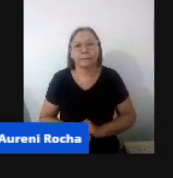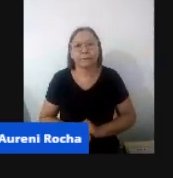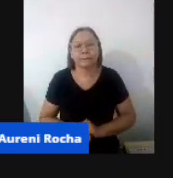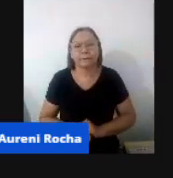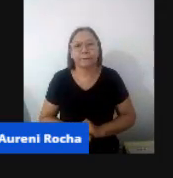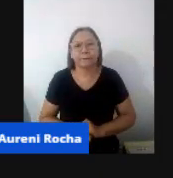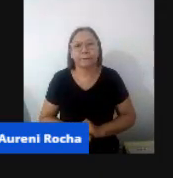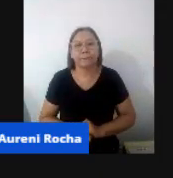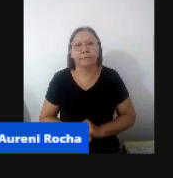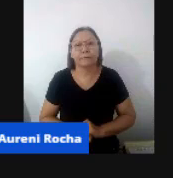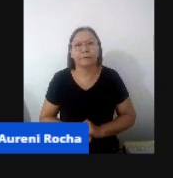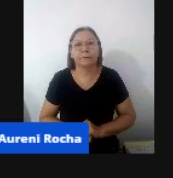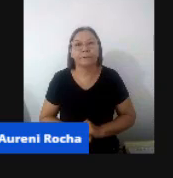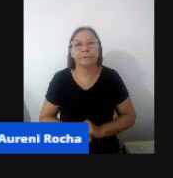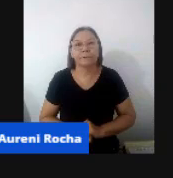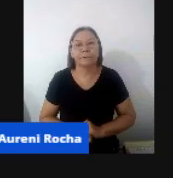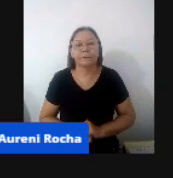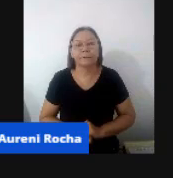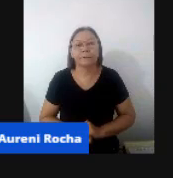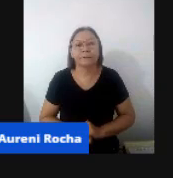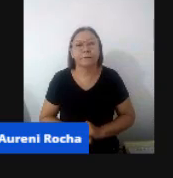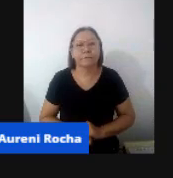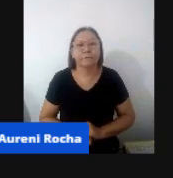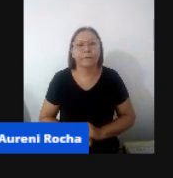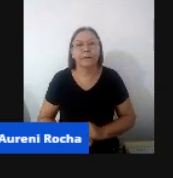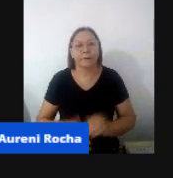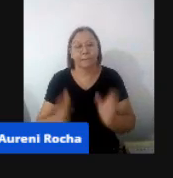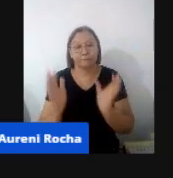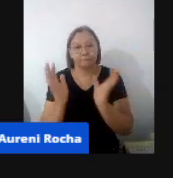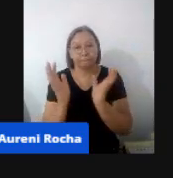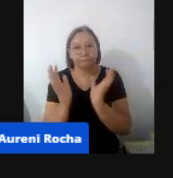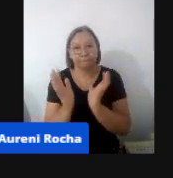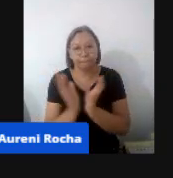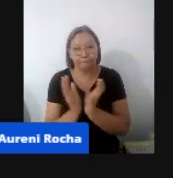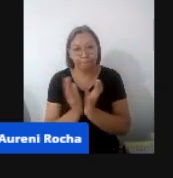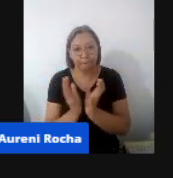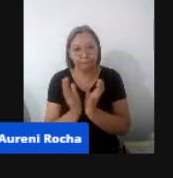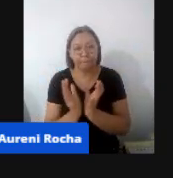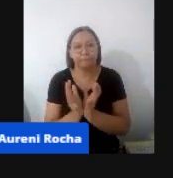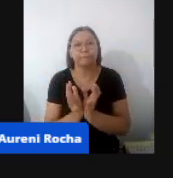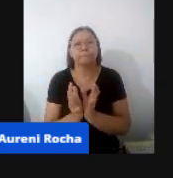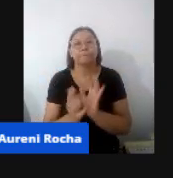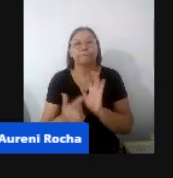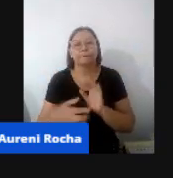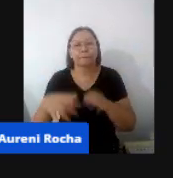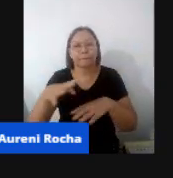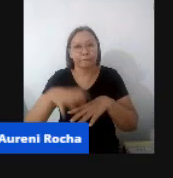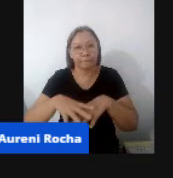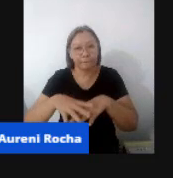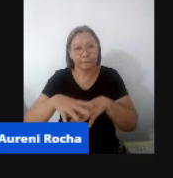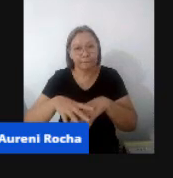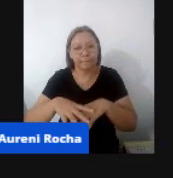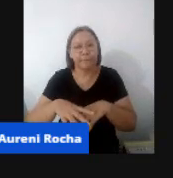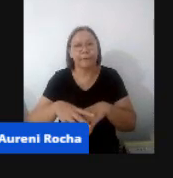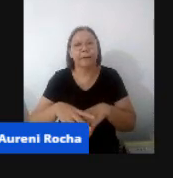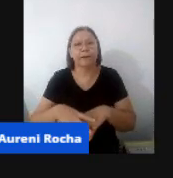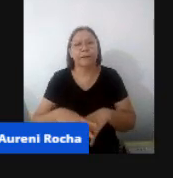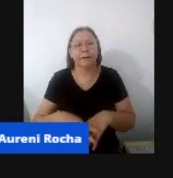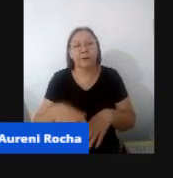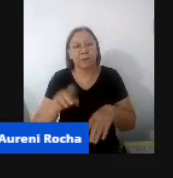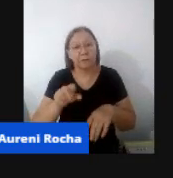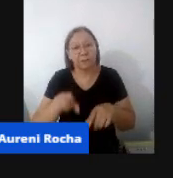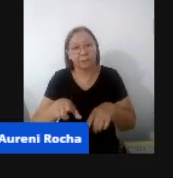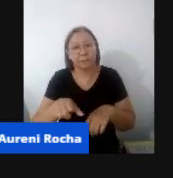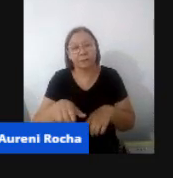Pode passar, por favor. Bem, apresentando aqui, então, a nossa equipe de matemática, alguns deles vocês já conhecem, né, que é o